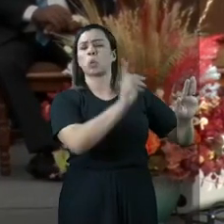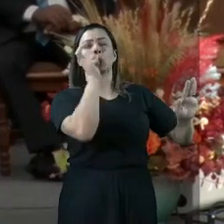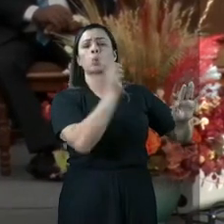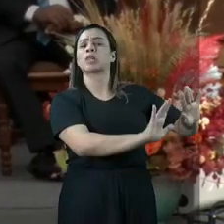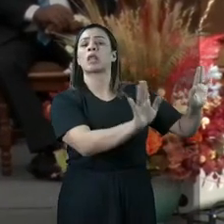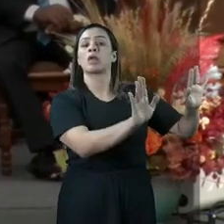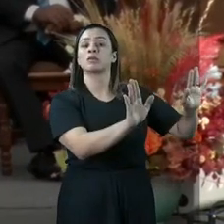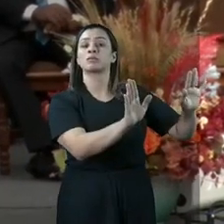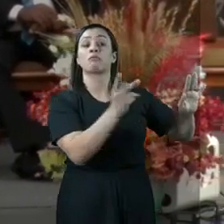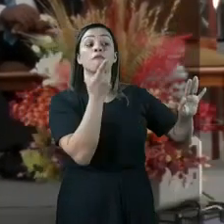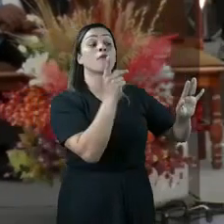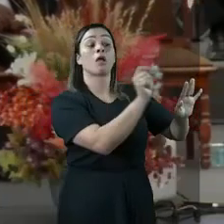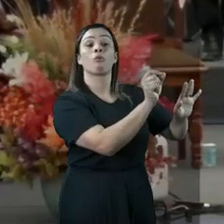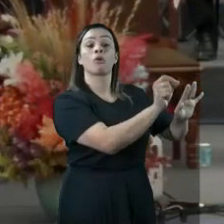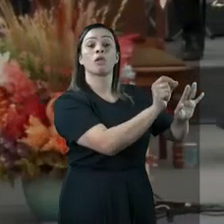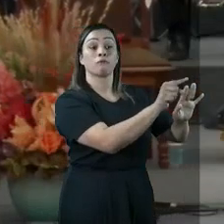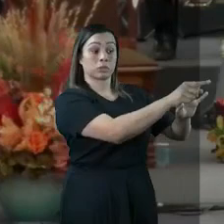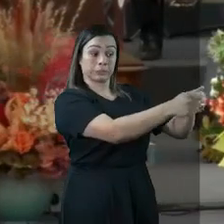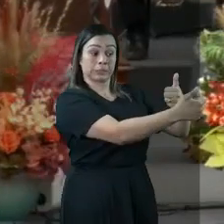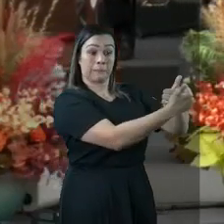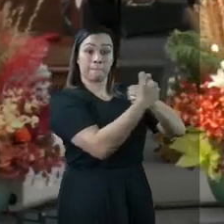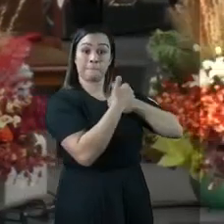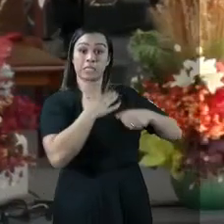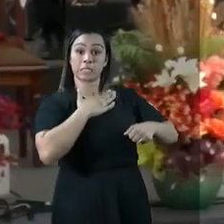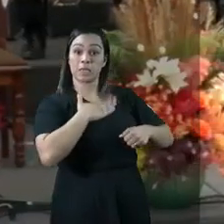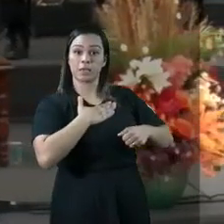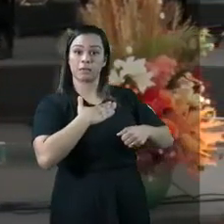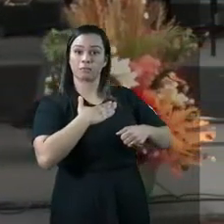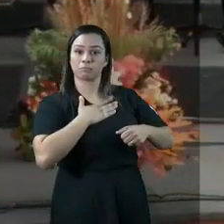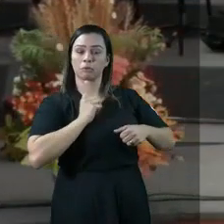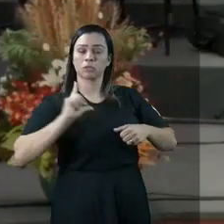você é: segue-me. Virou as costas e saiu andando.